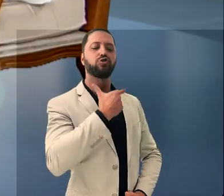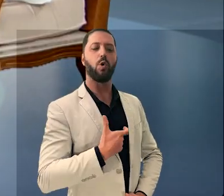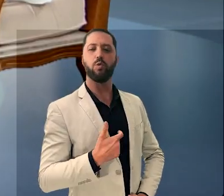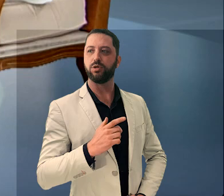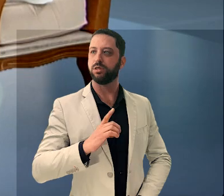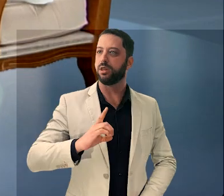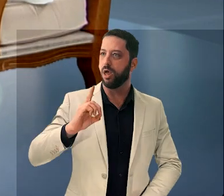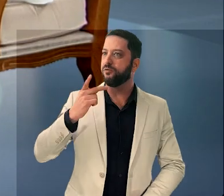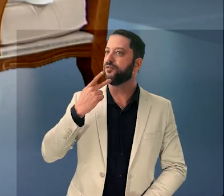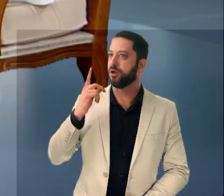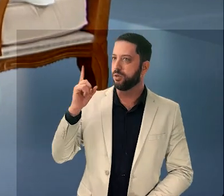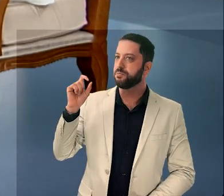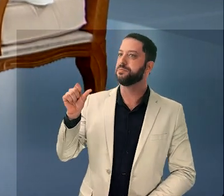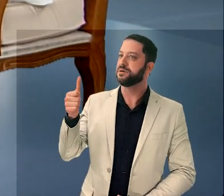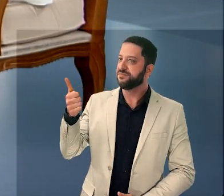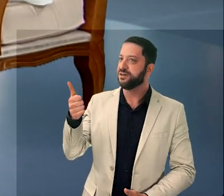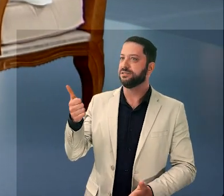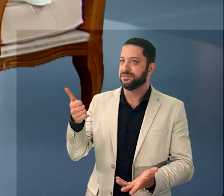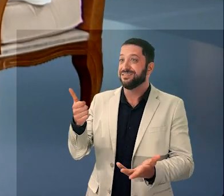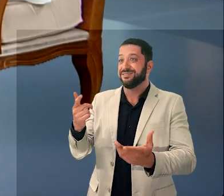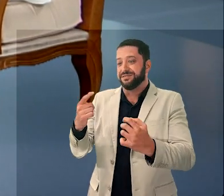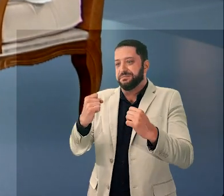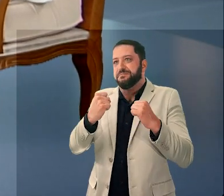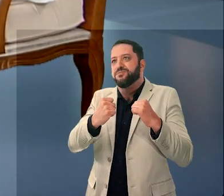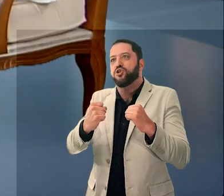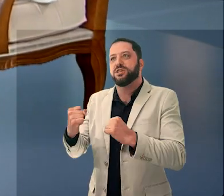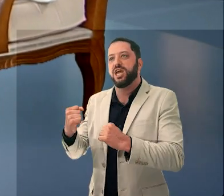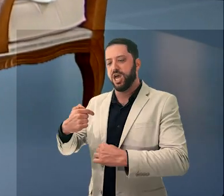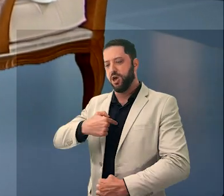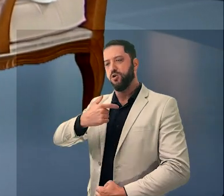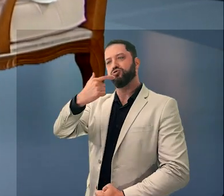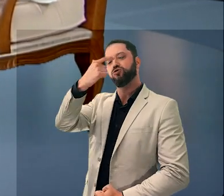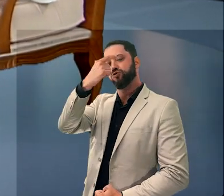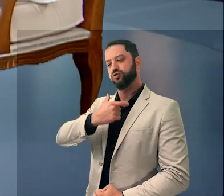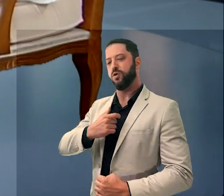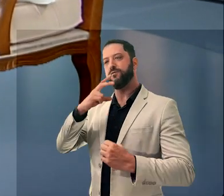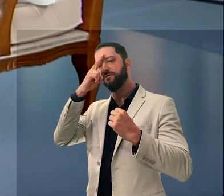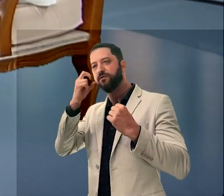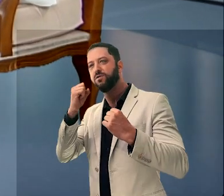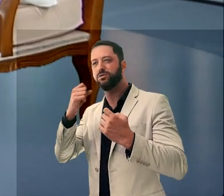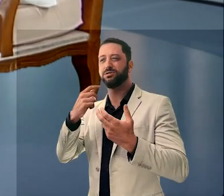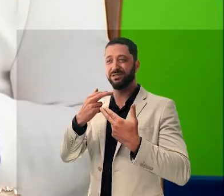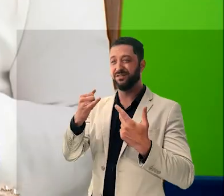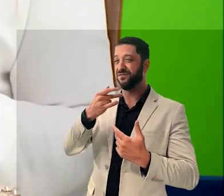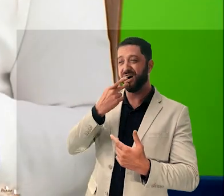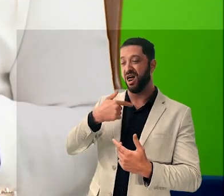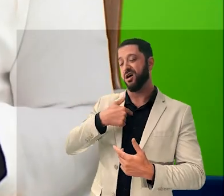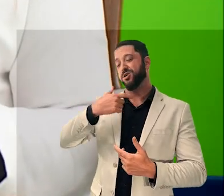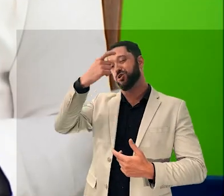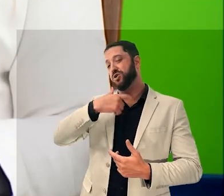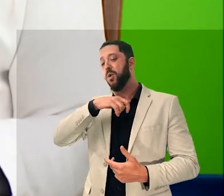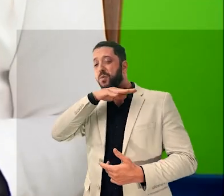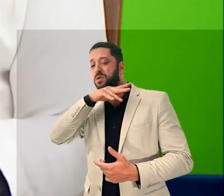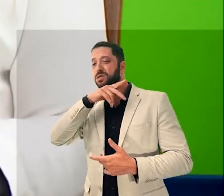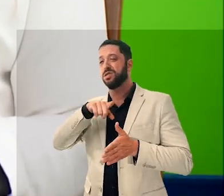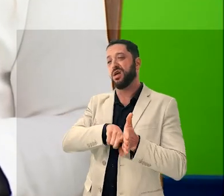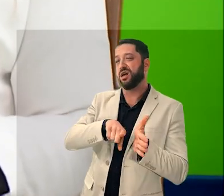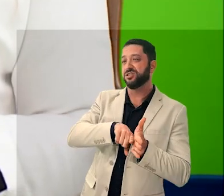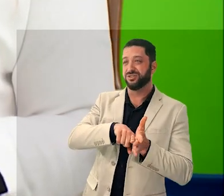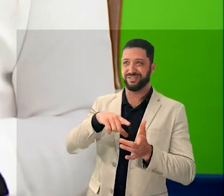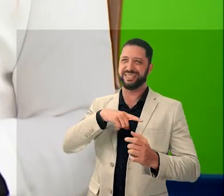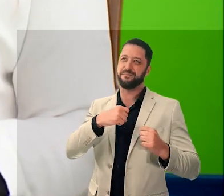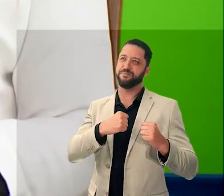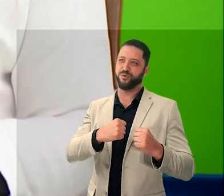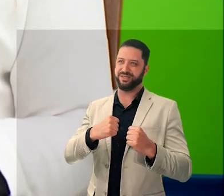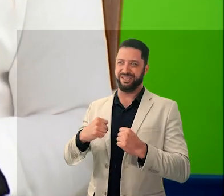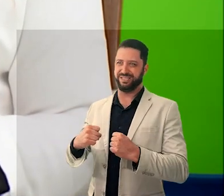disse Eu Sou. Por isso que tem muito poder. É. Então, quando você fala que você é algo... Que não é, também